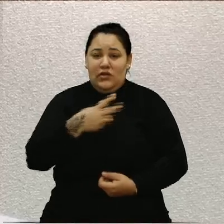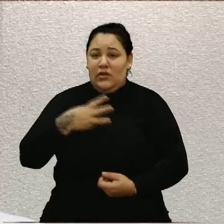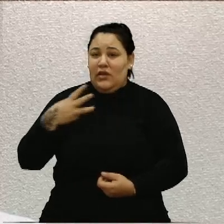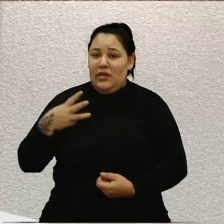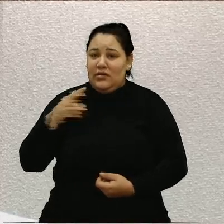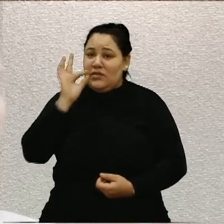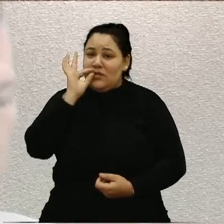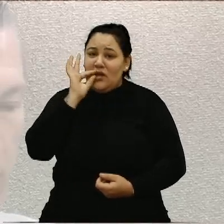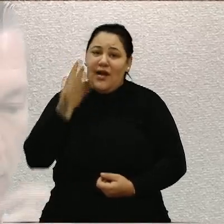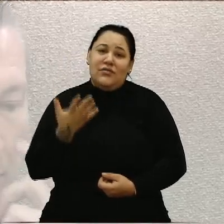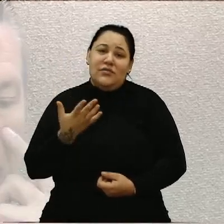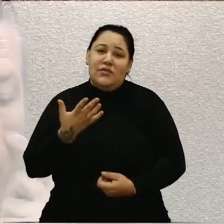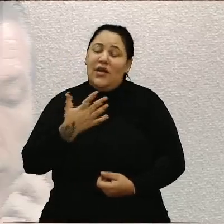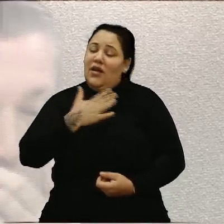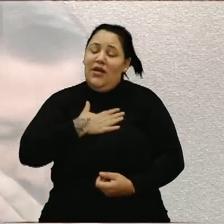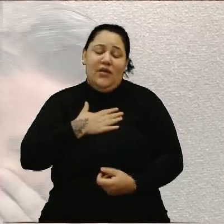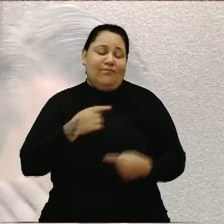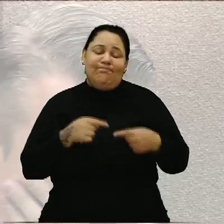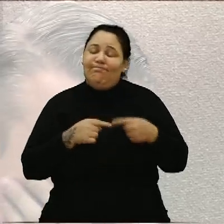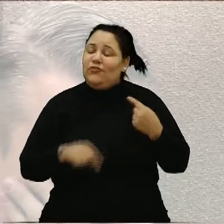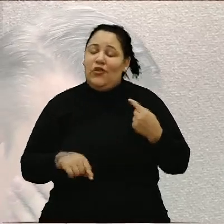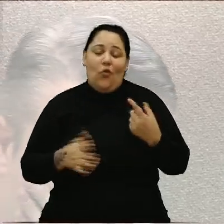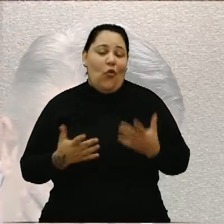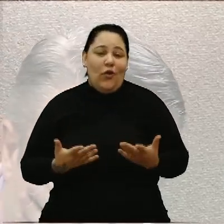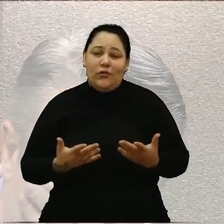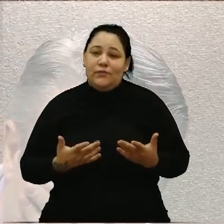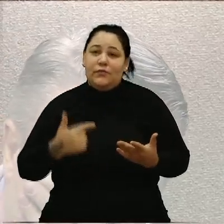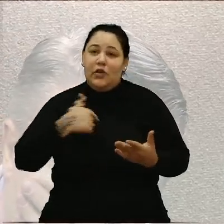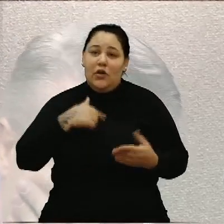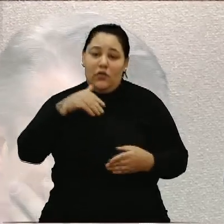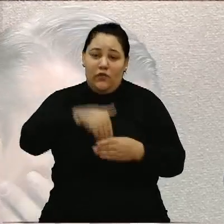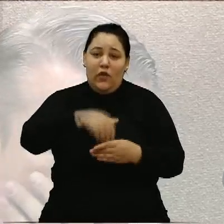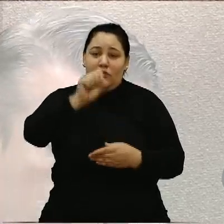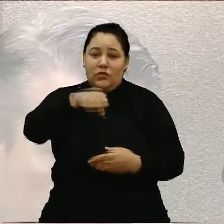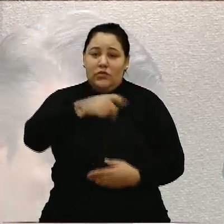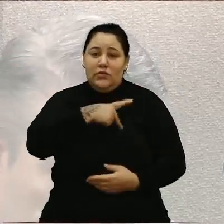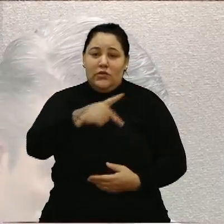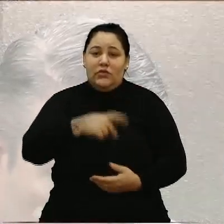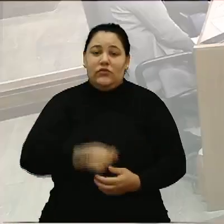cigarros, para mim, eu não posso concordar em hipótese alguma. Votarei sim, senhora presidente.